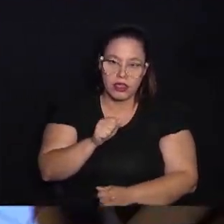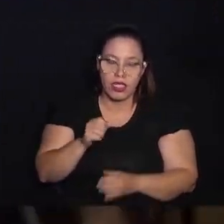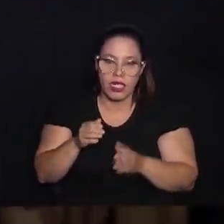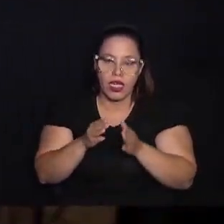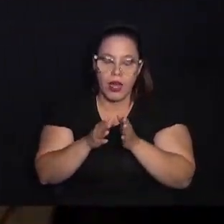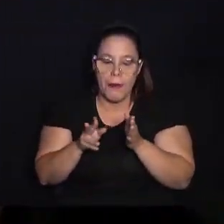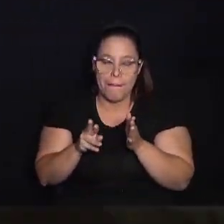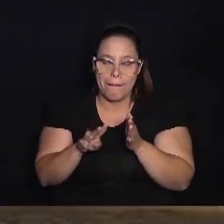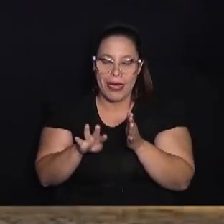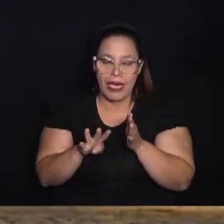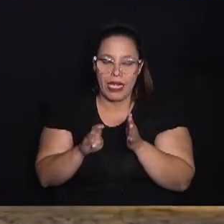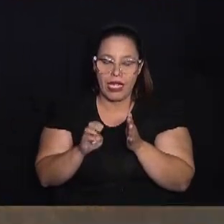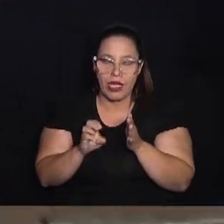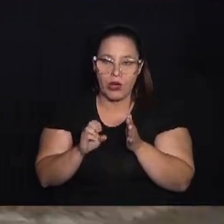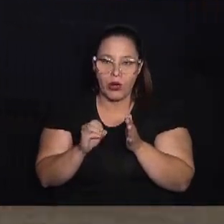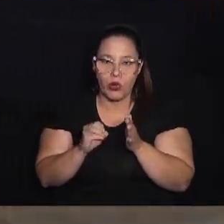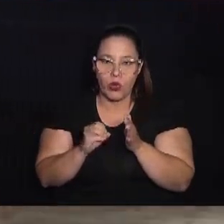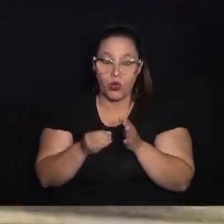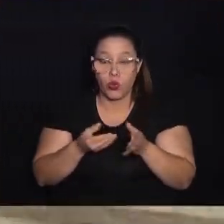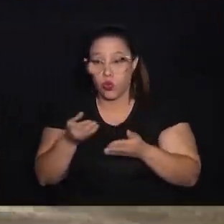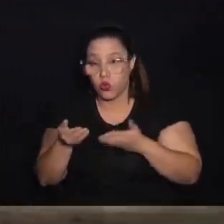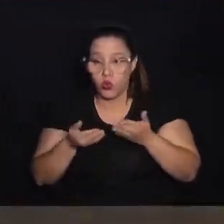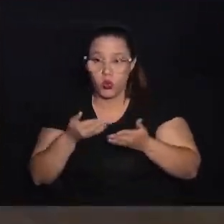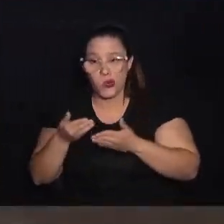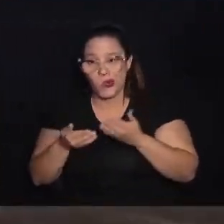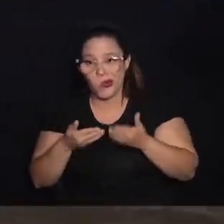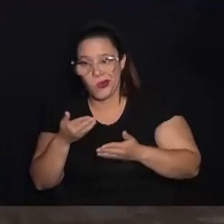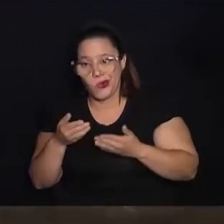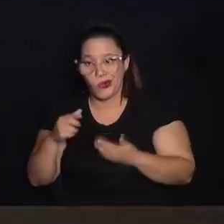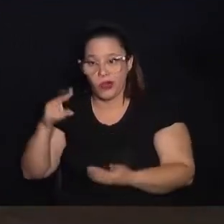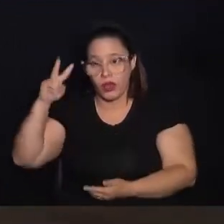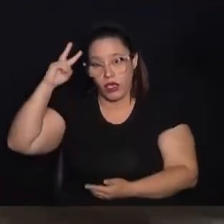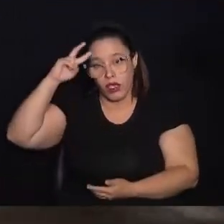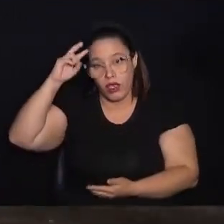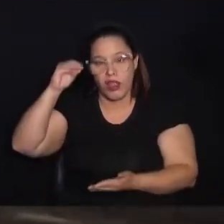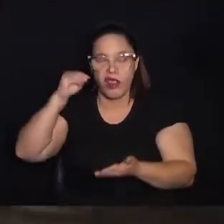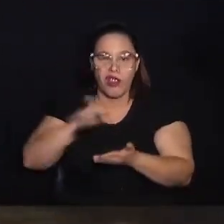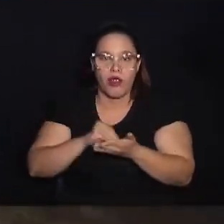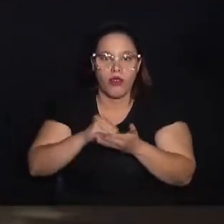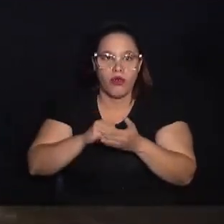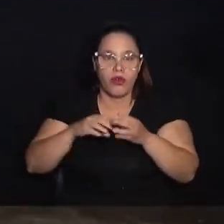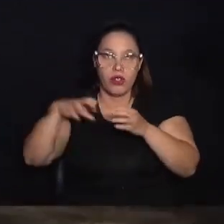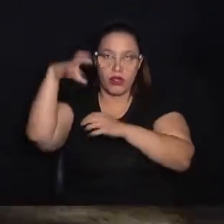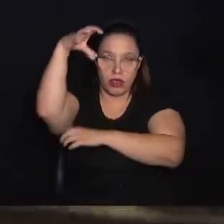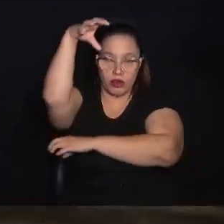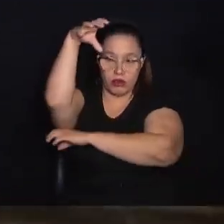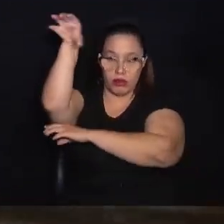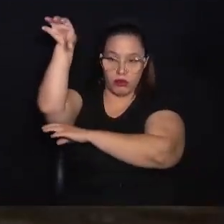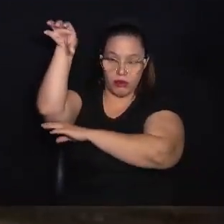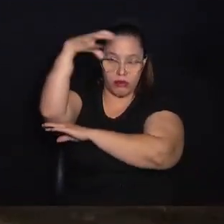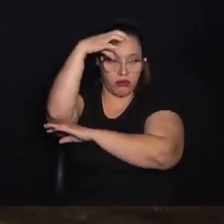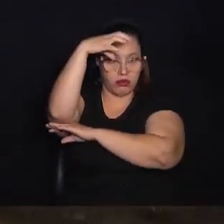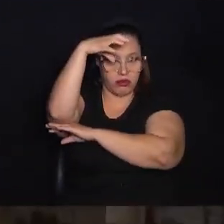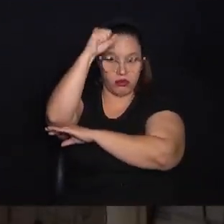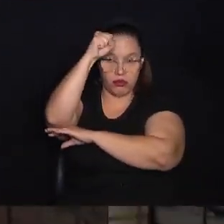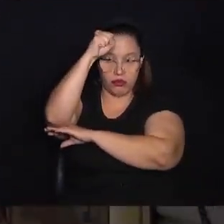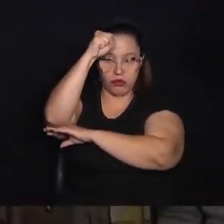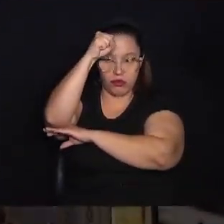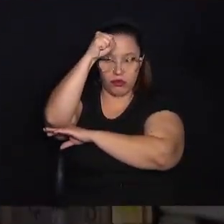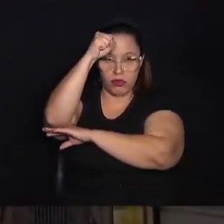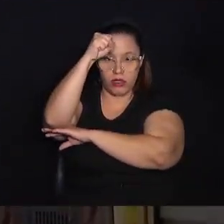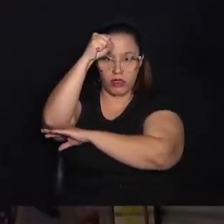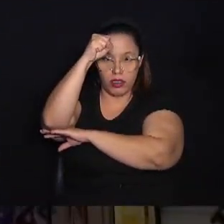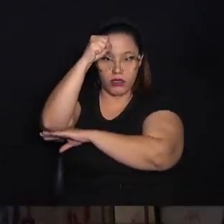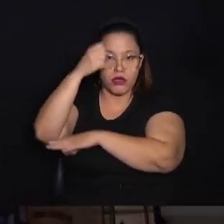mais frequentado de acordo com a história pela falta de iluminação o local passou a ser